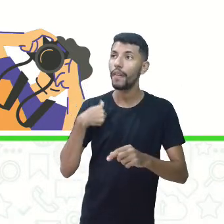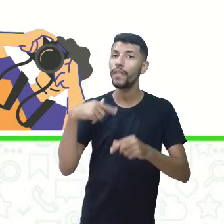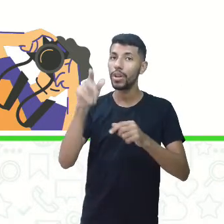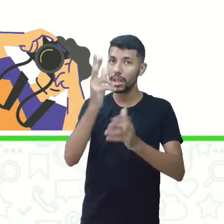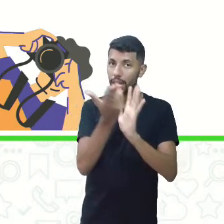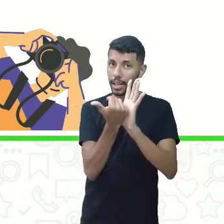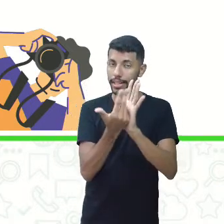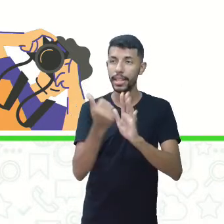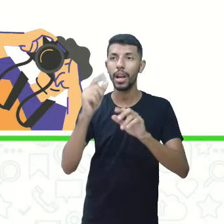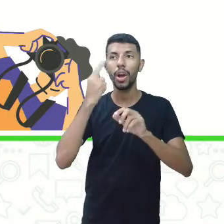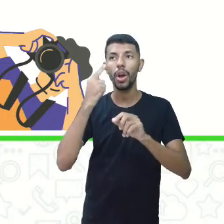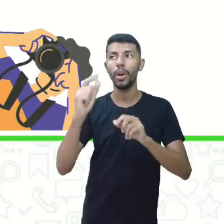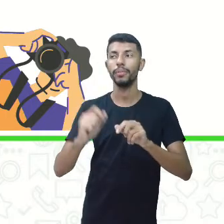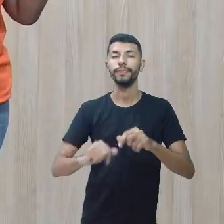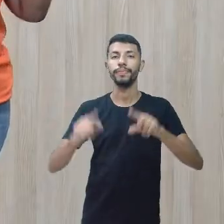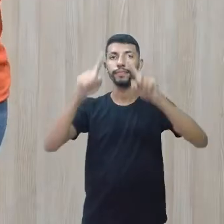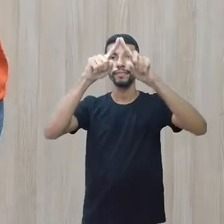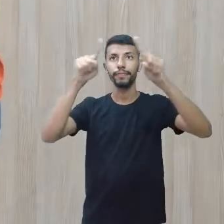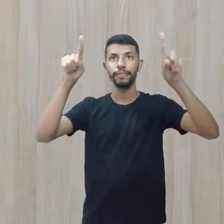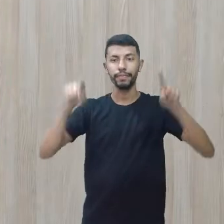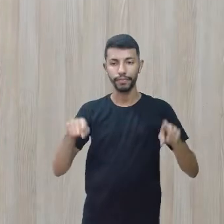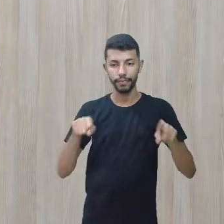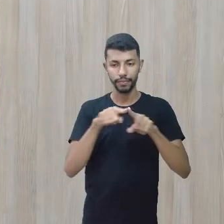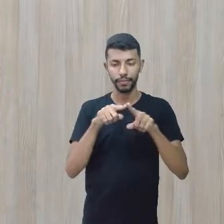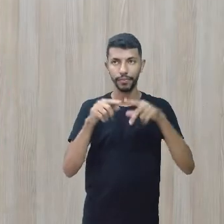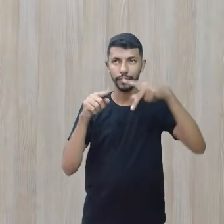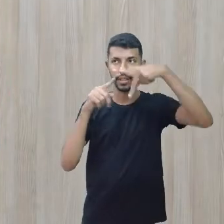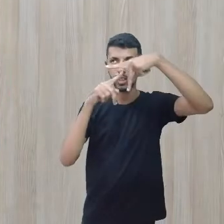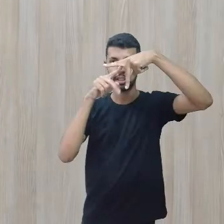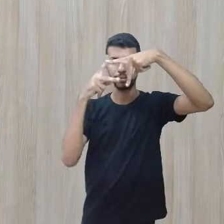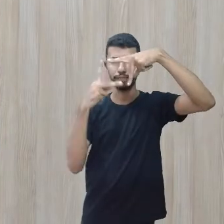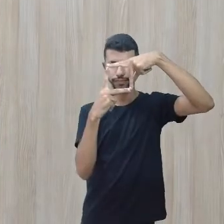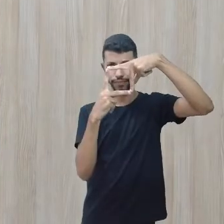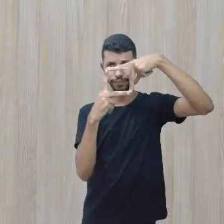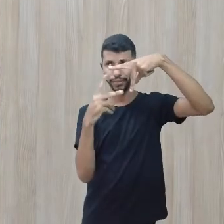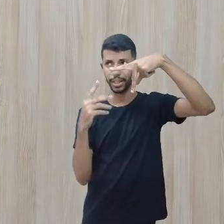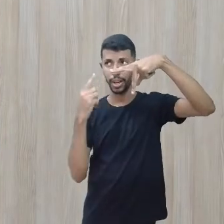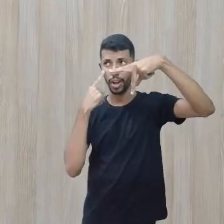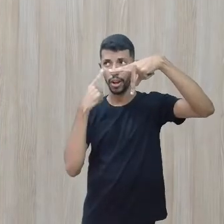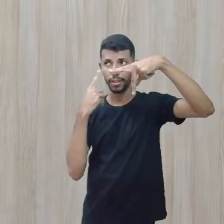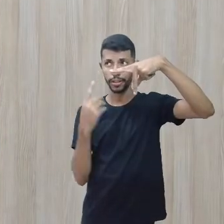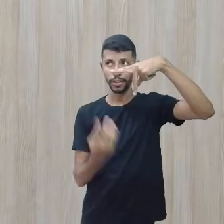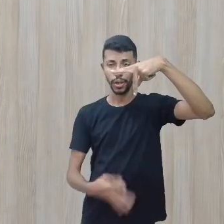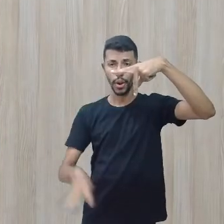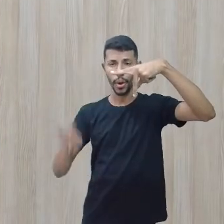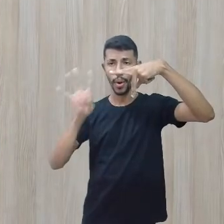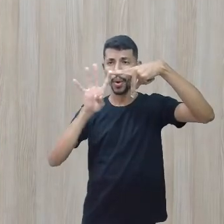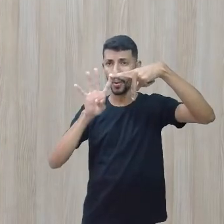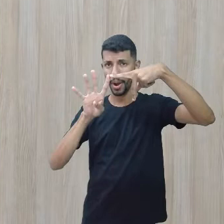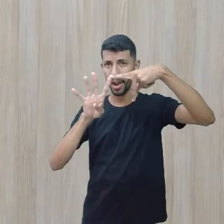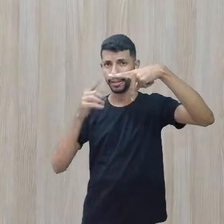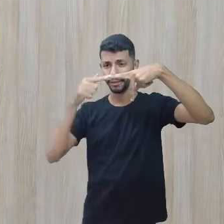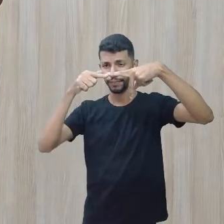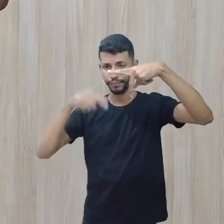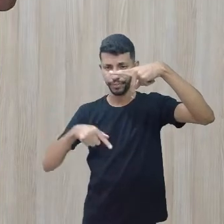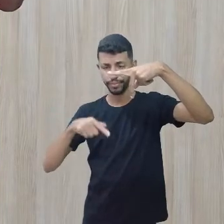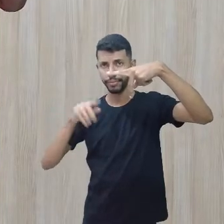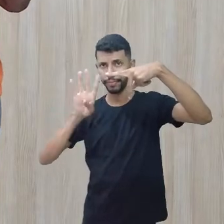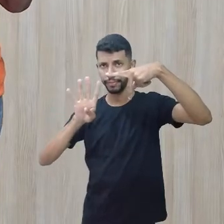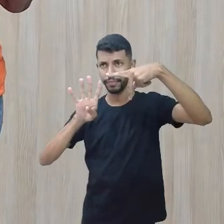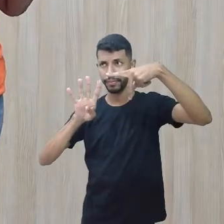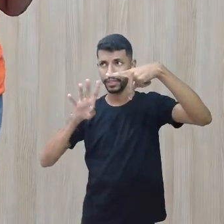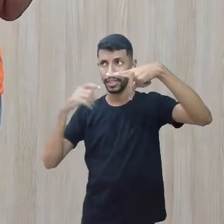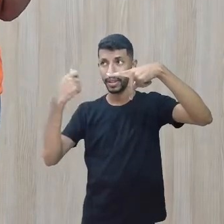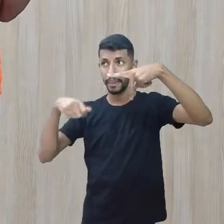aqui. Quadradinho, quadradinho. Se eu colocar 4 aqui de lado, de uma do lado do segmento, eu